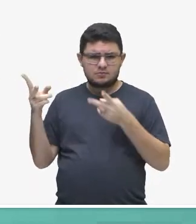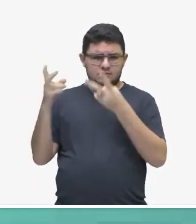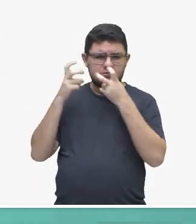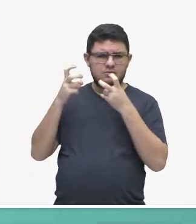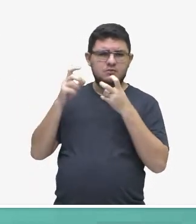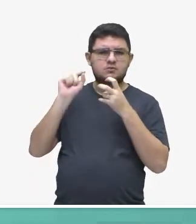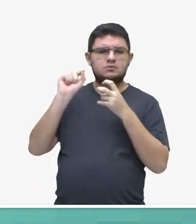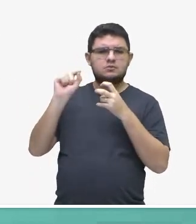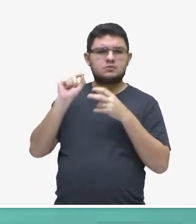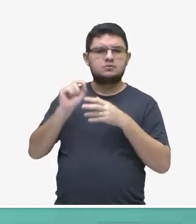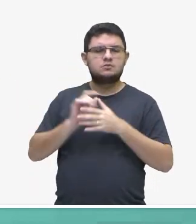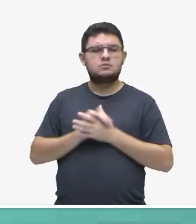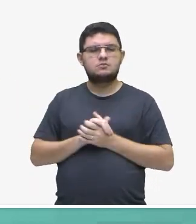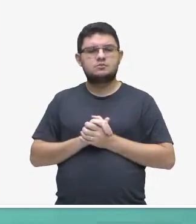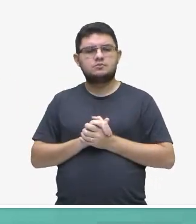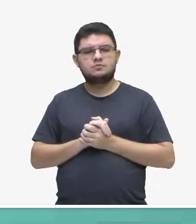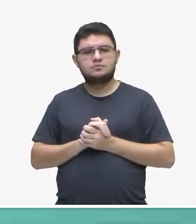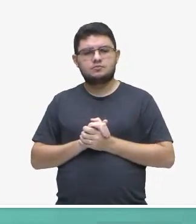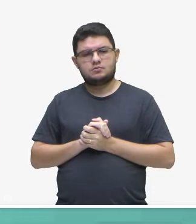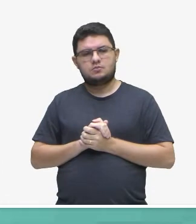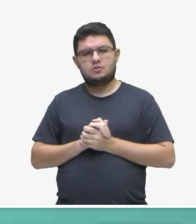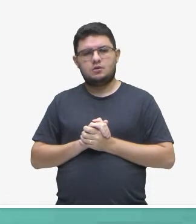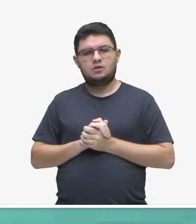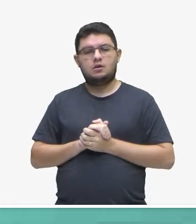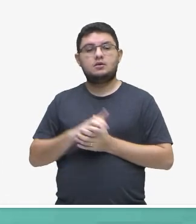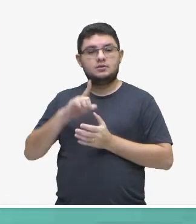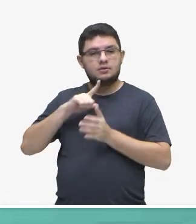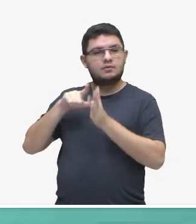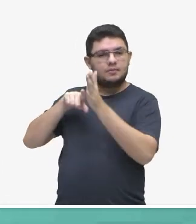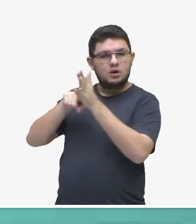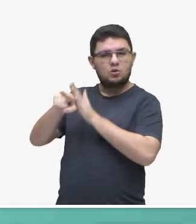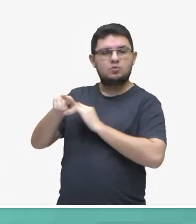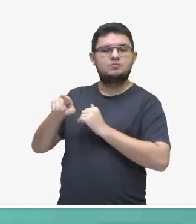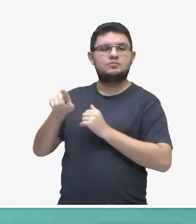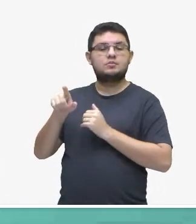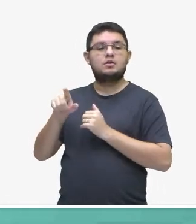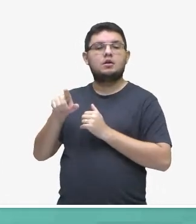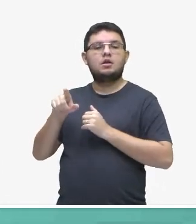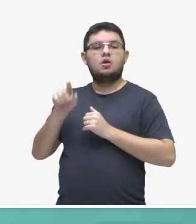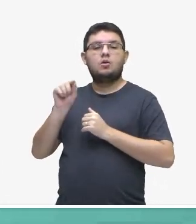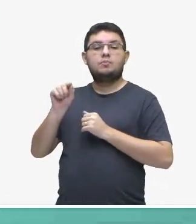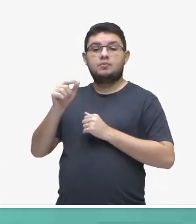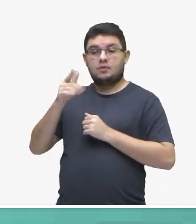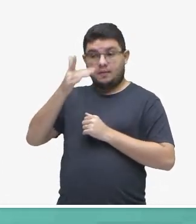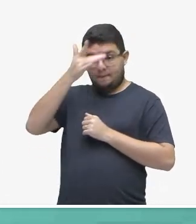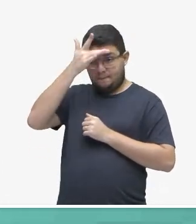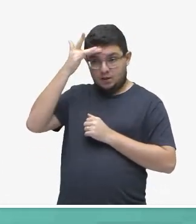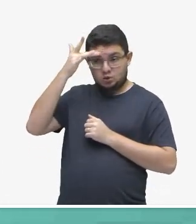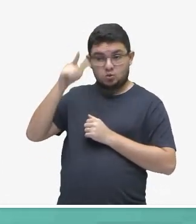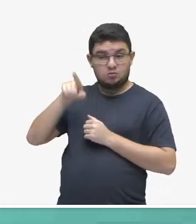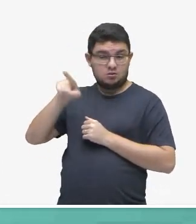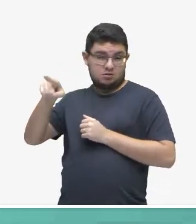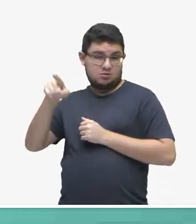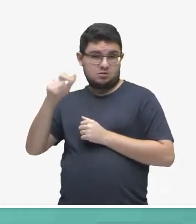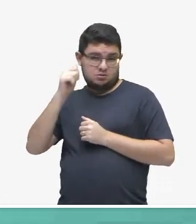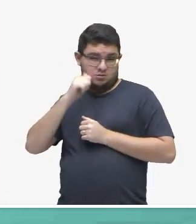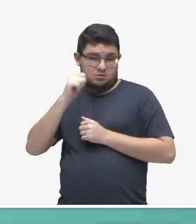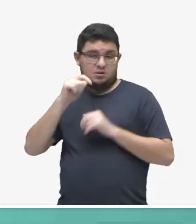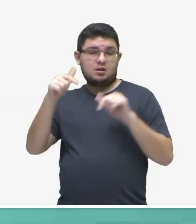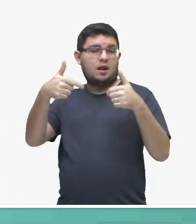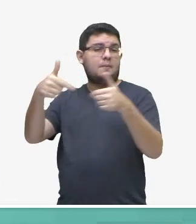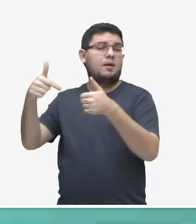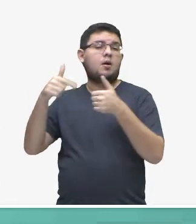who does she work with? Quer dizer, com quem ela trabalha. Ela sempre vai iniciar